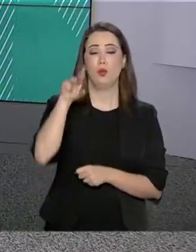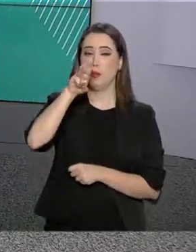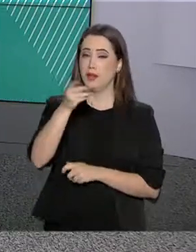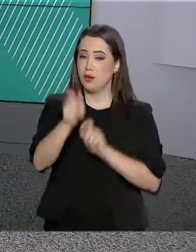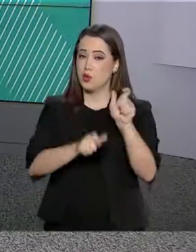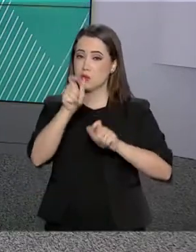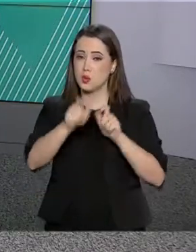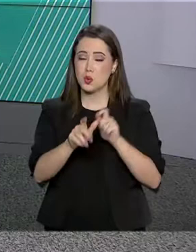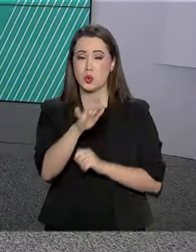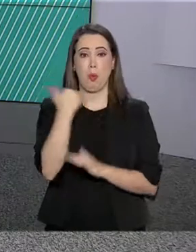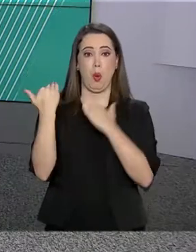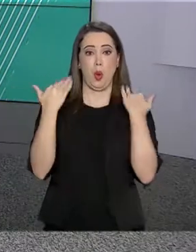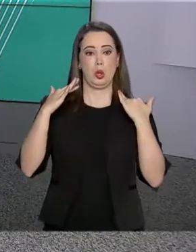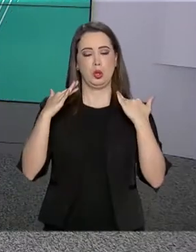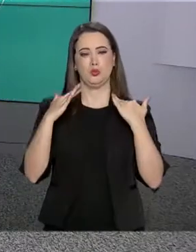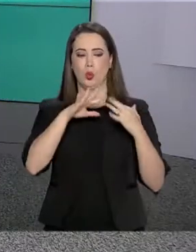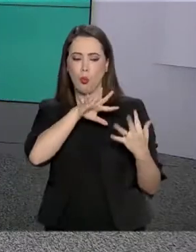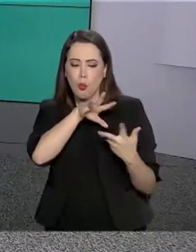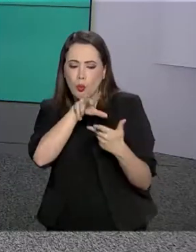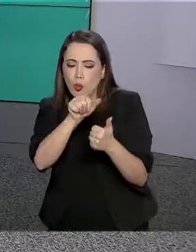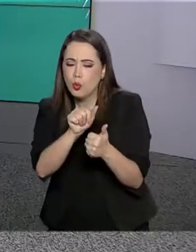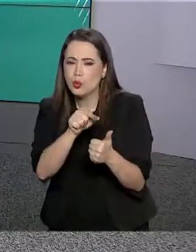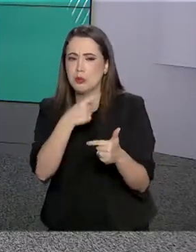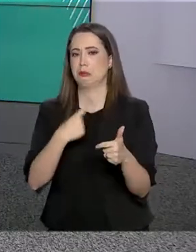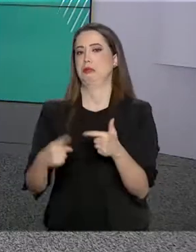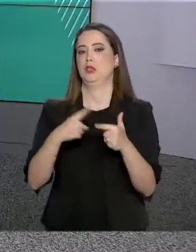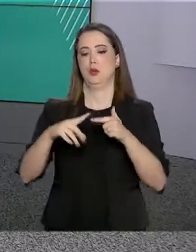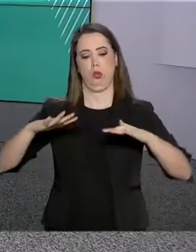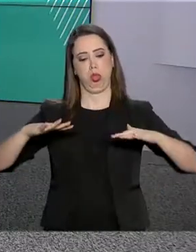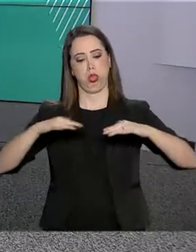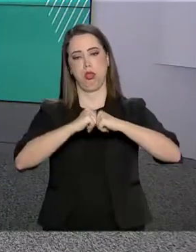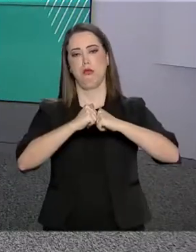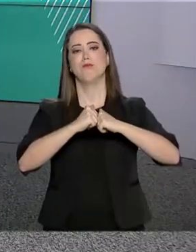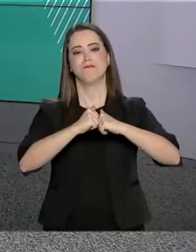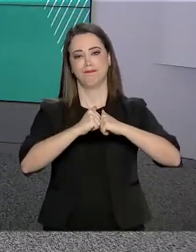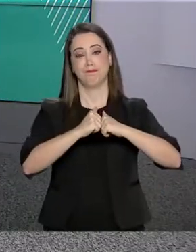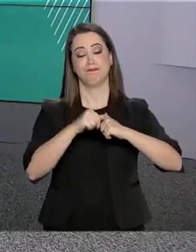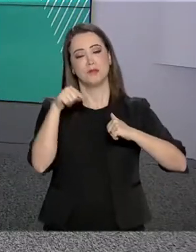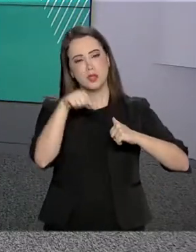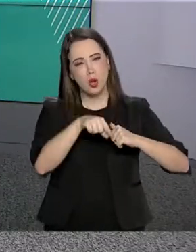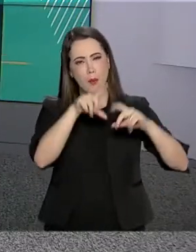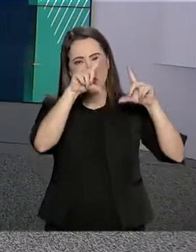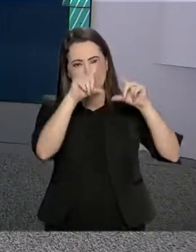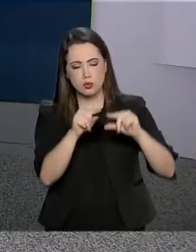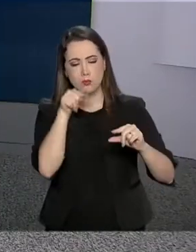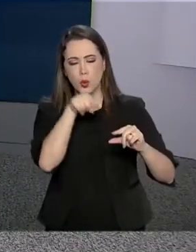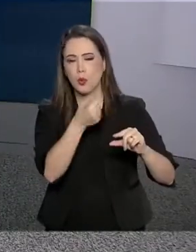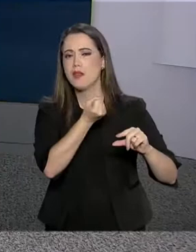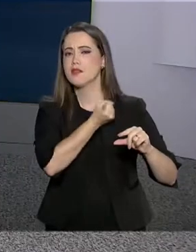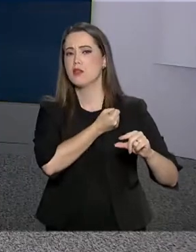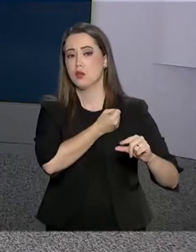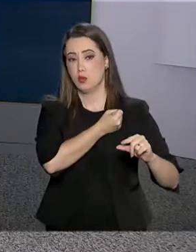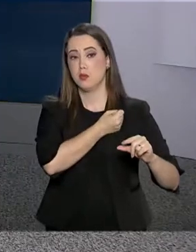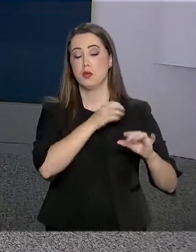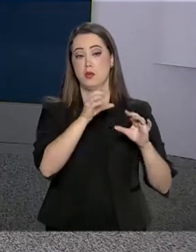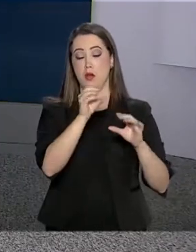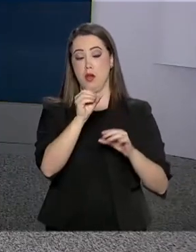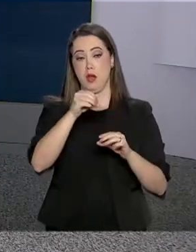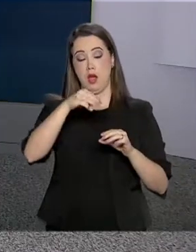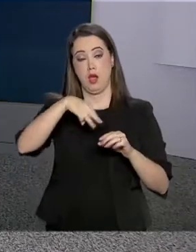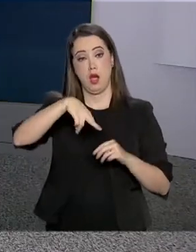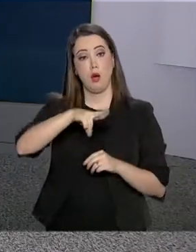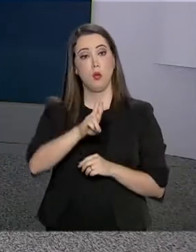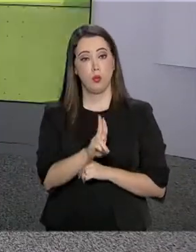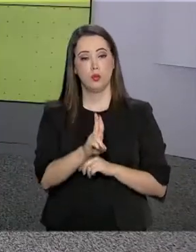mundo vítimas de acidentes de trânsito. Para reduzir essa estatística, a Organização das Nações Unidas lançou em